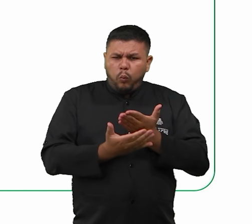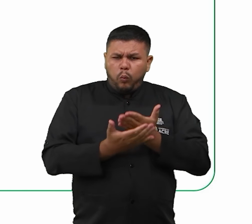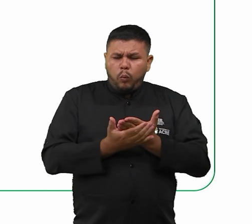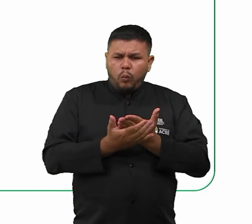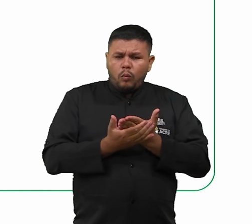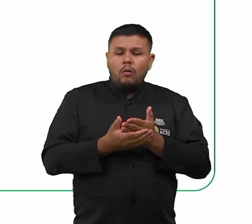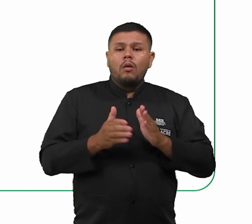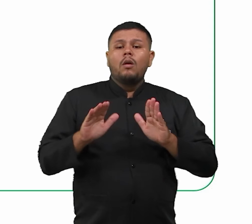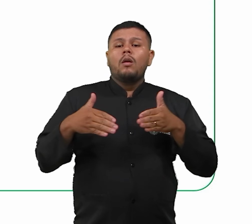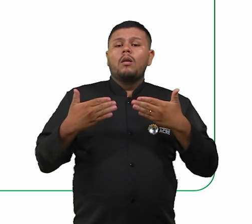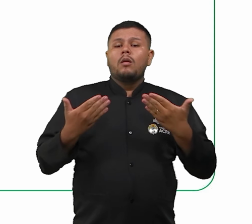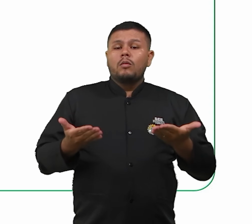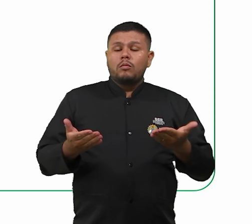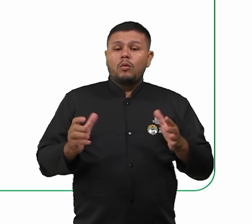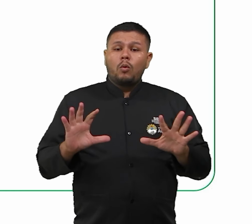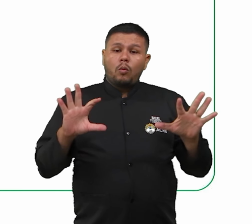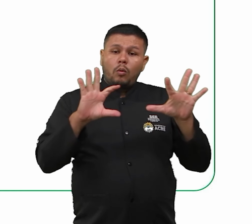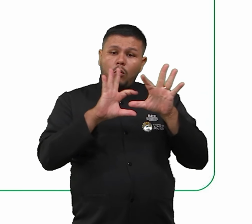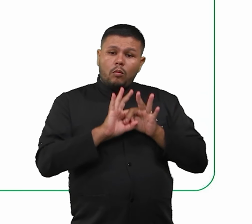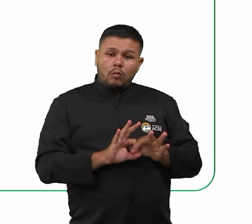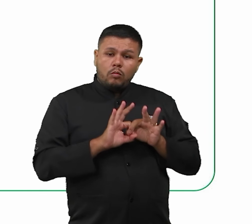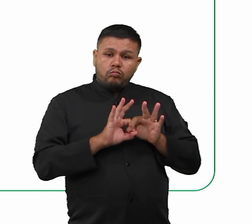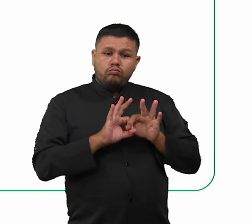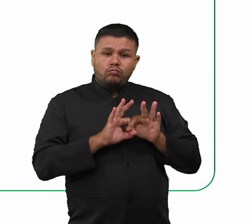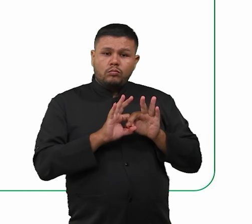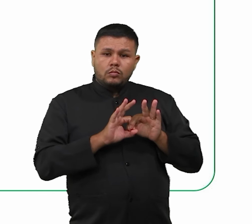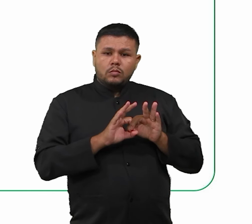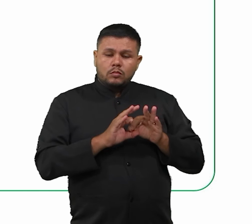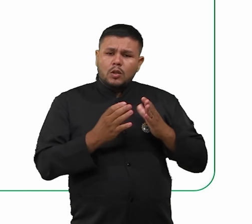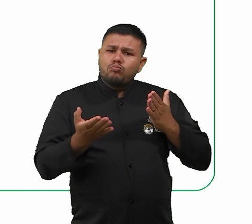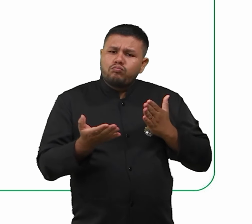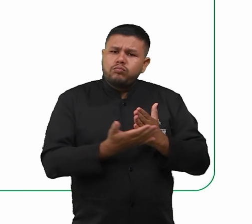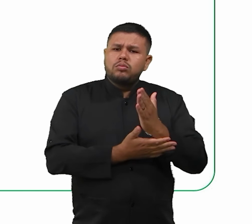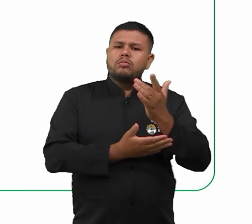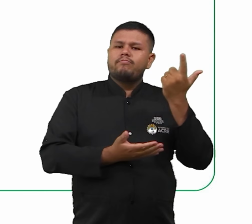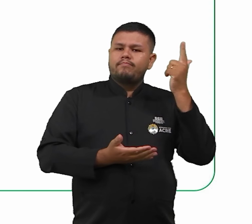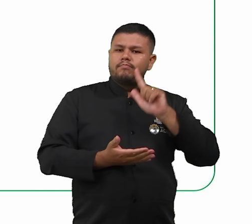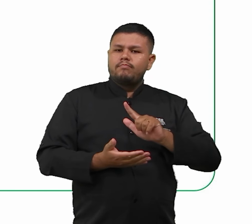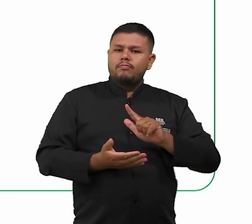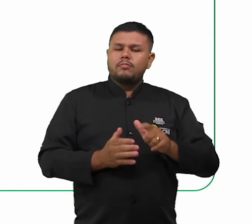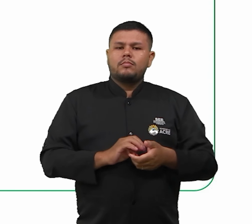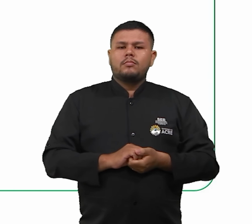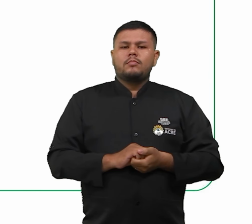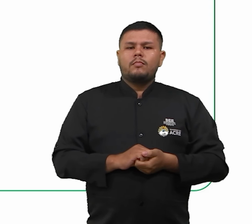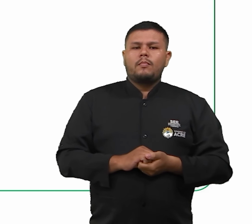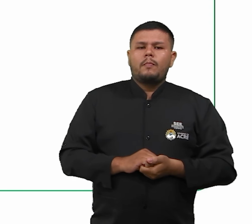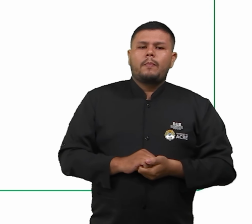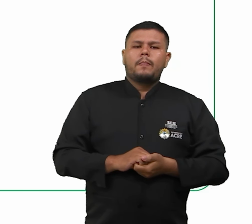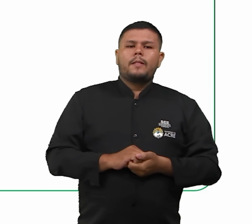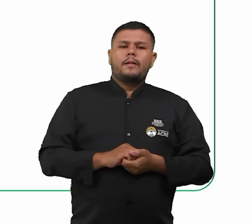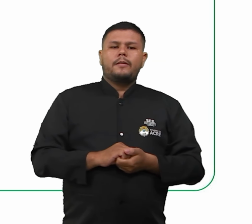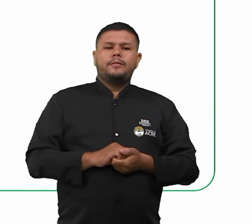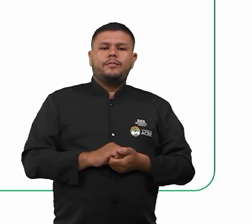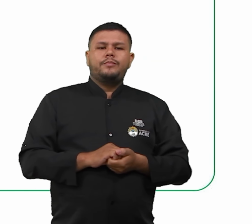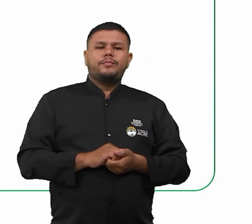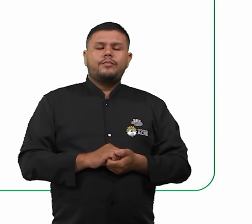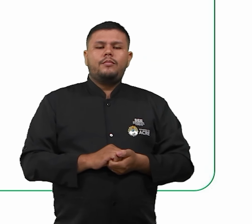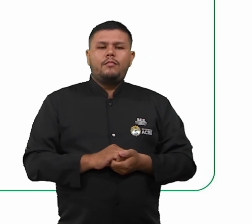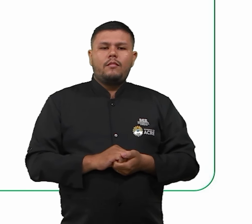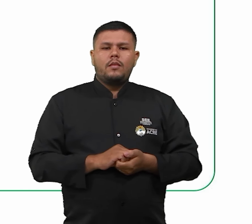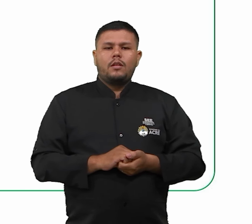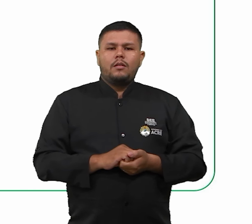Qual a minha oração subordinada? Para que eu passasse. Então, aqui são os verbos. E